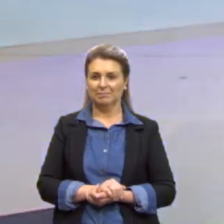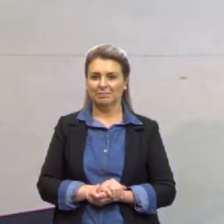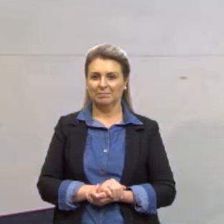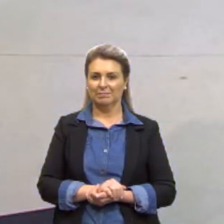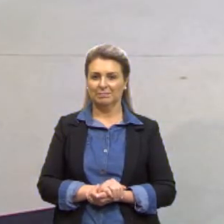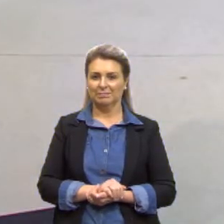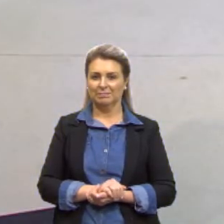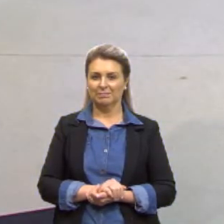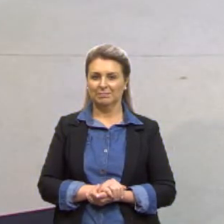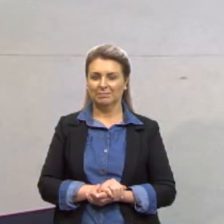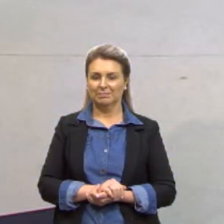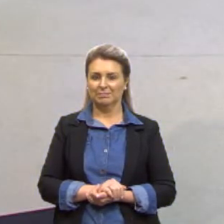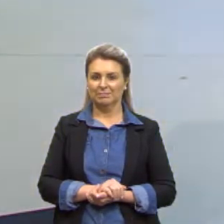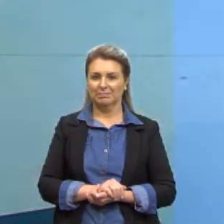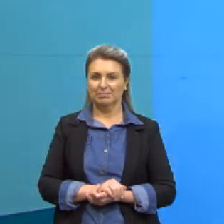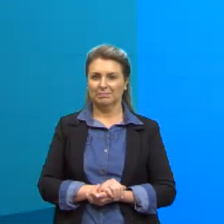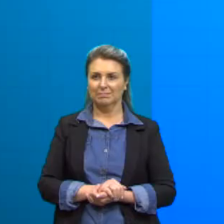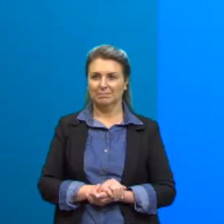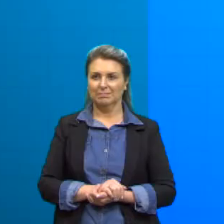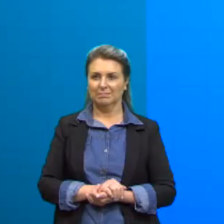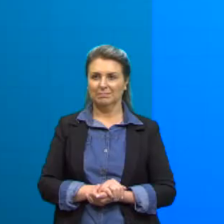E aí